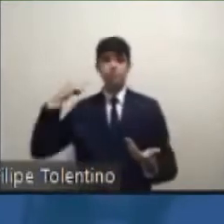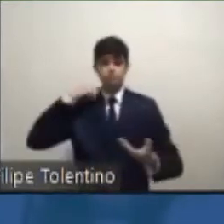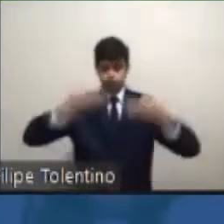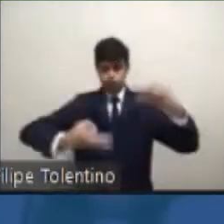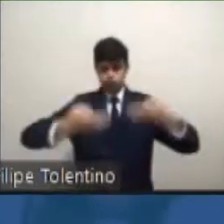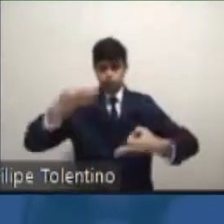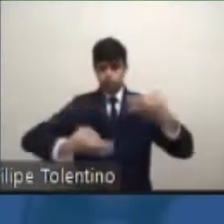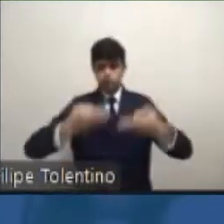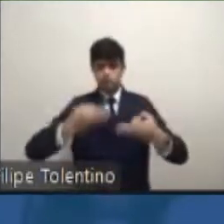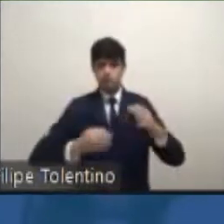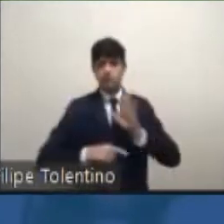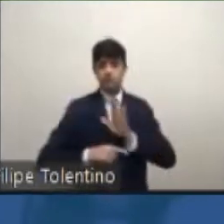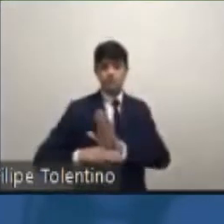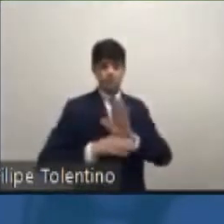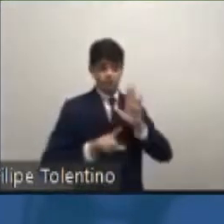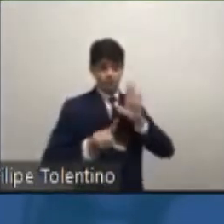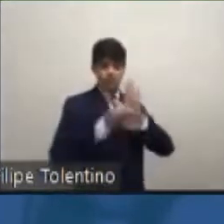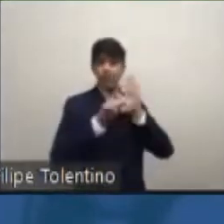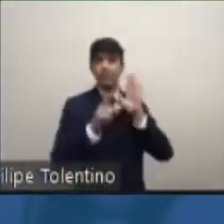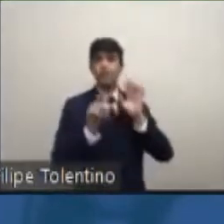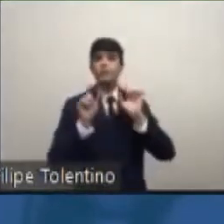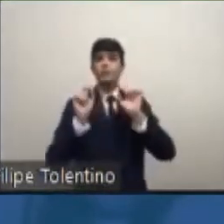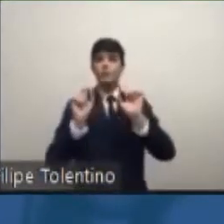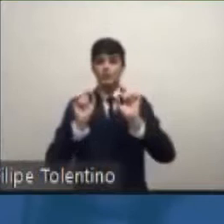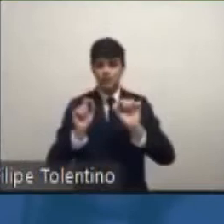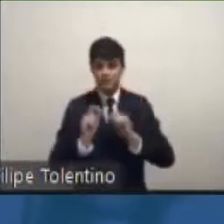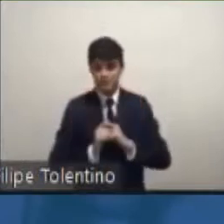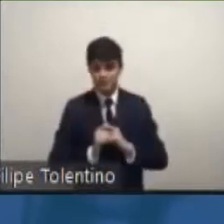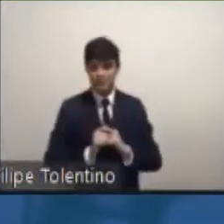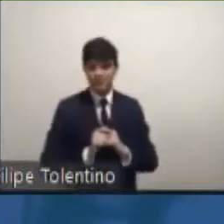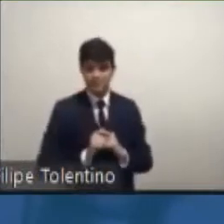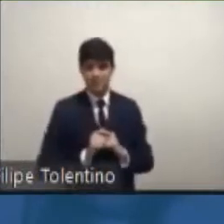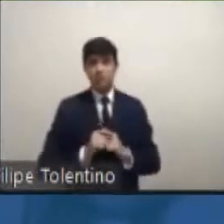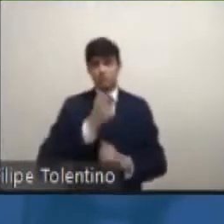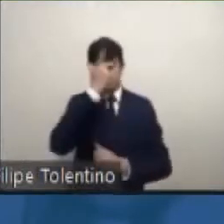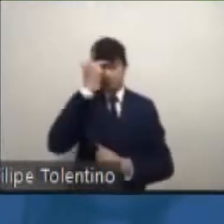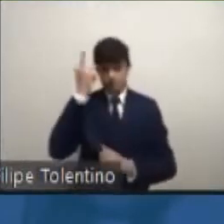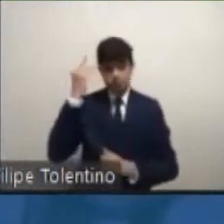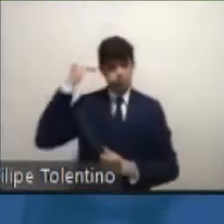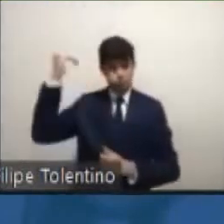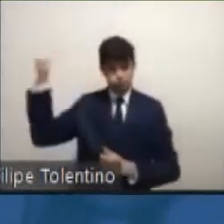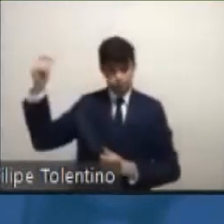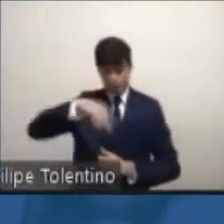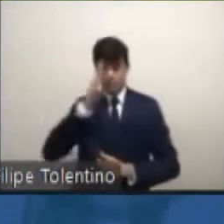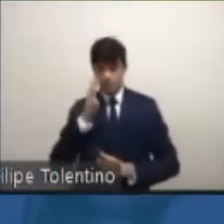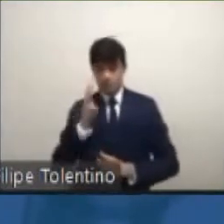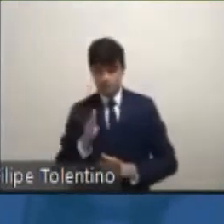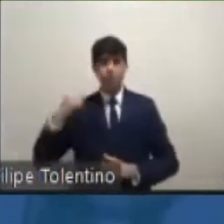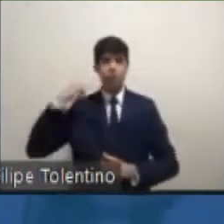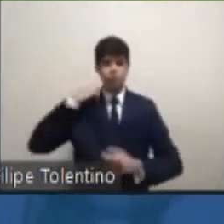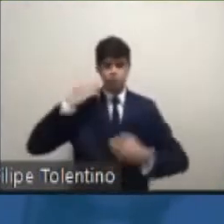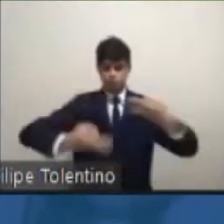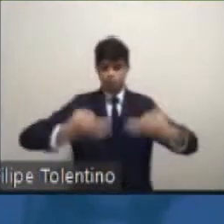pareceristas. E vários juristas renomados no Brasil já se manifestaram a respeito do direito, do respeito ao direito